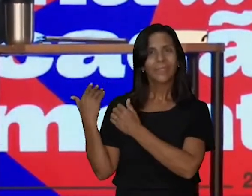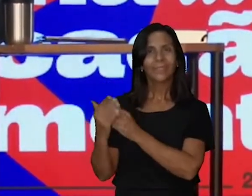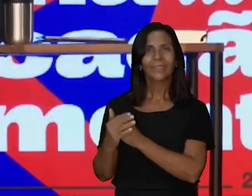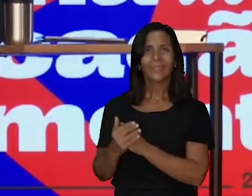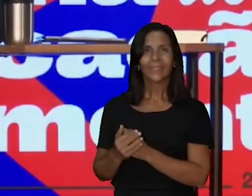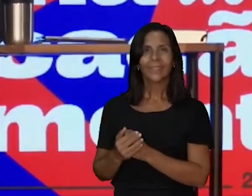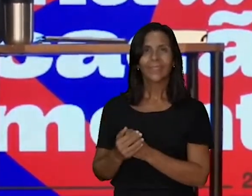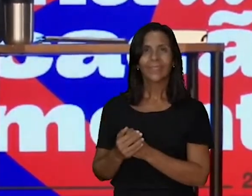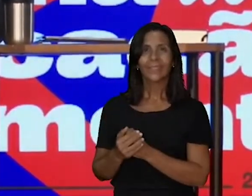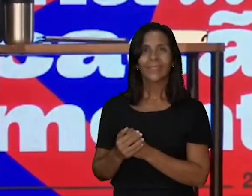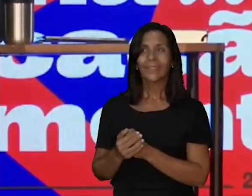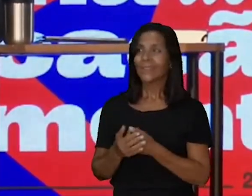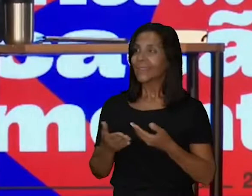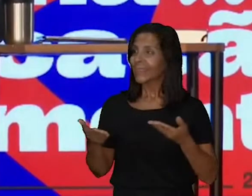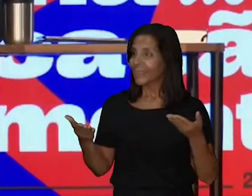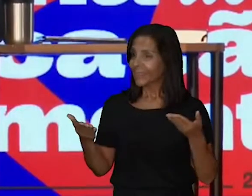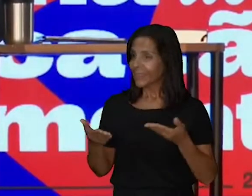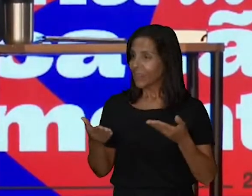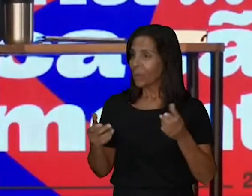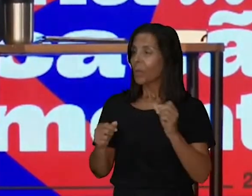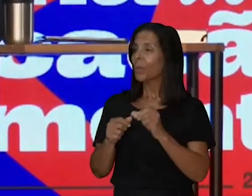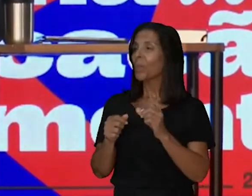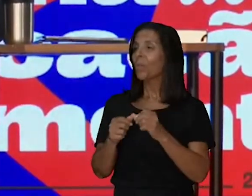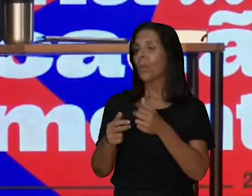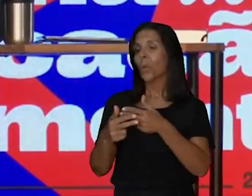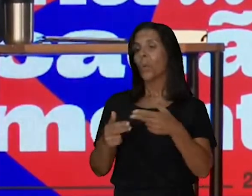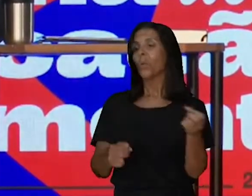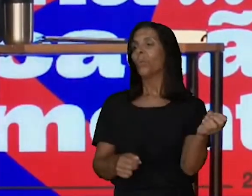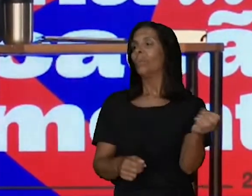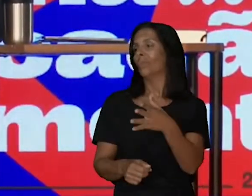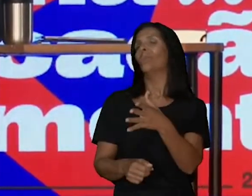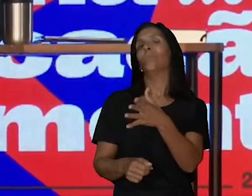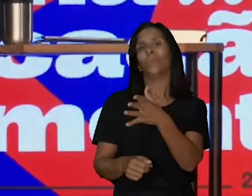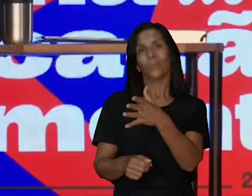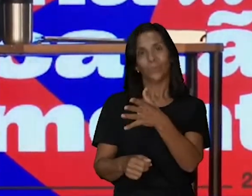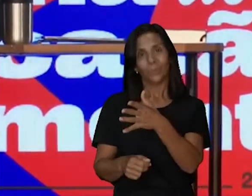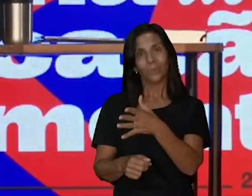Eis que faço algo novo.